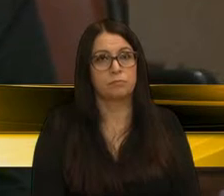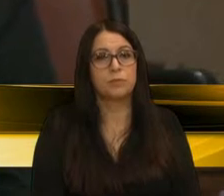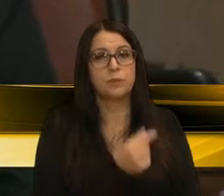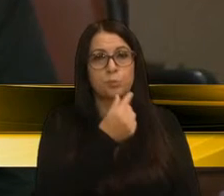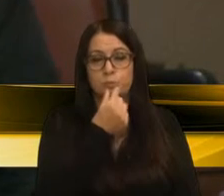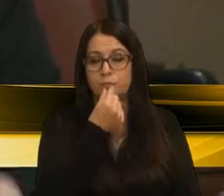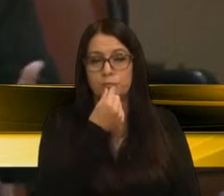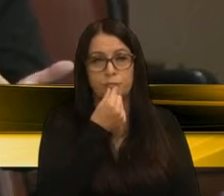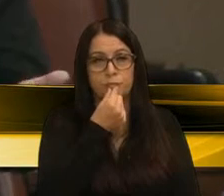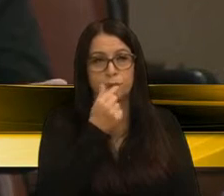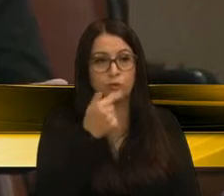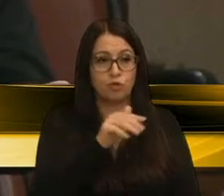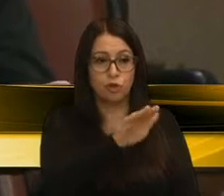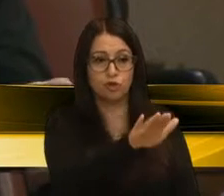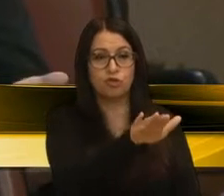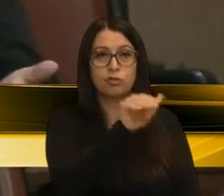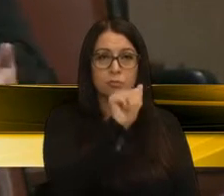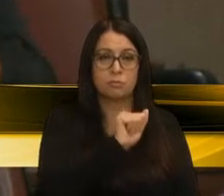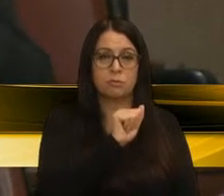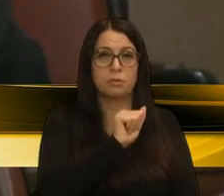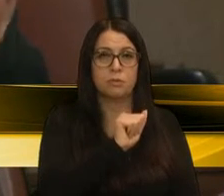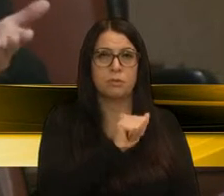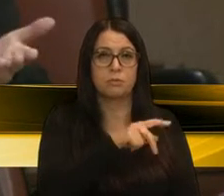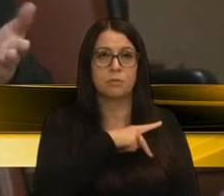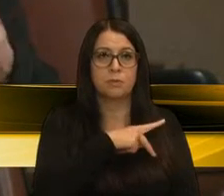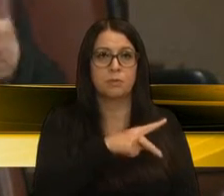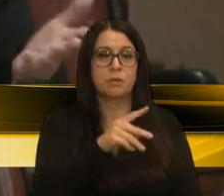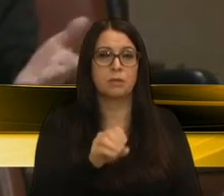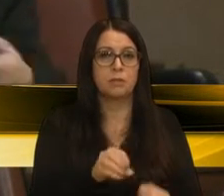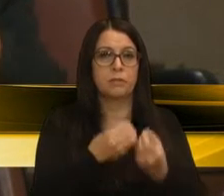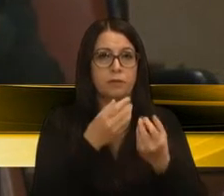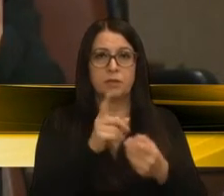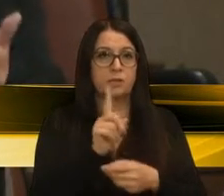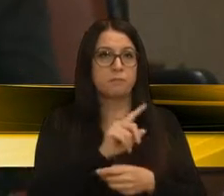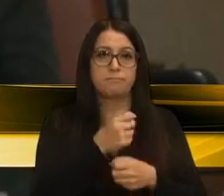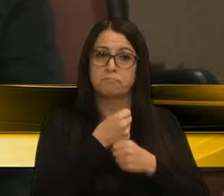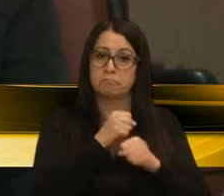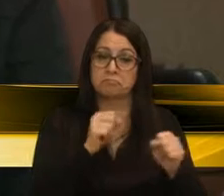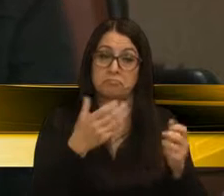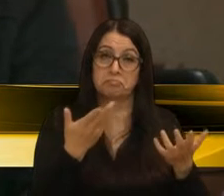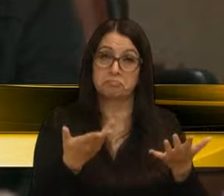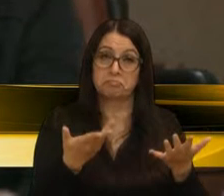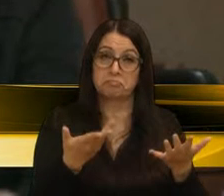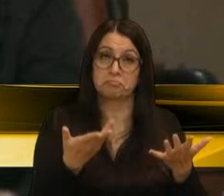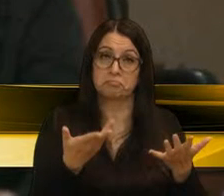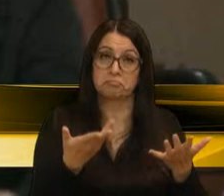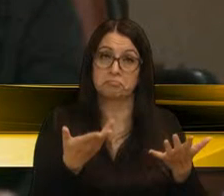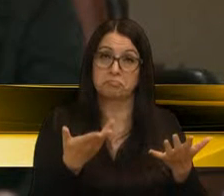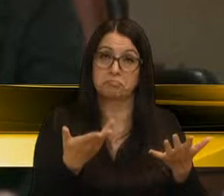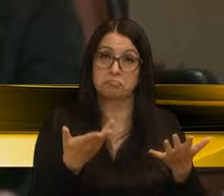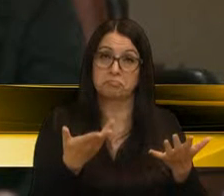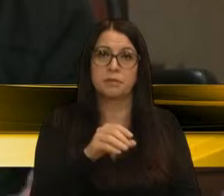Beltrão, acho que a convocação da presidente da festa, acho que não é possível. Ela é um cargo